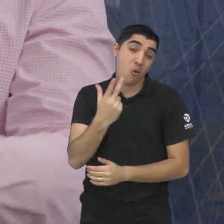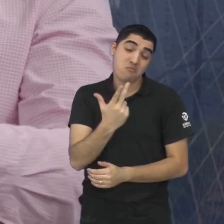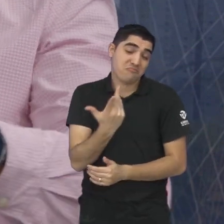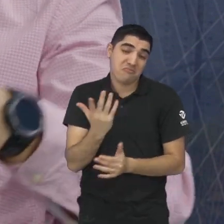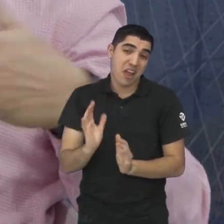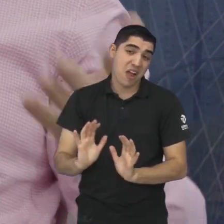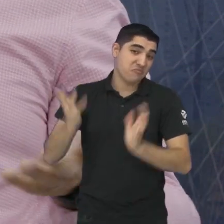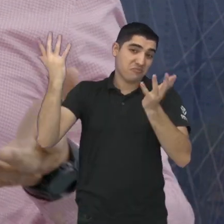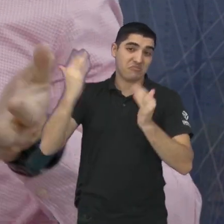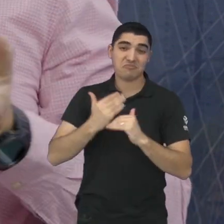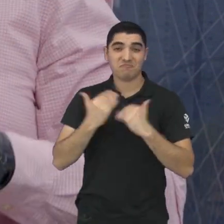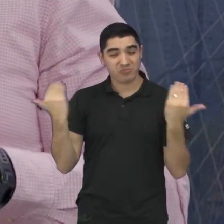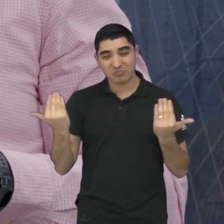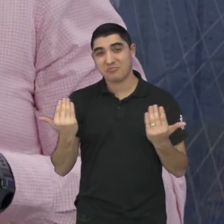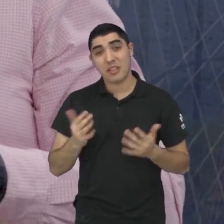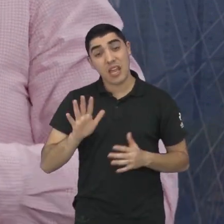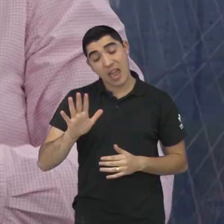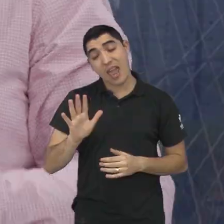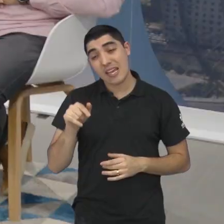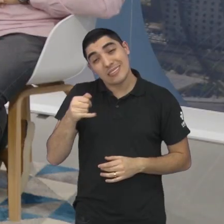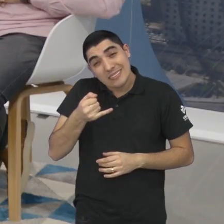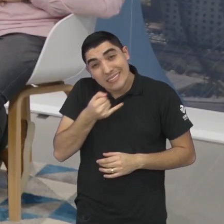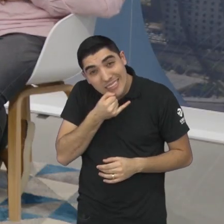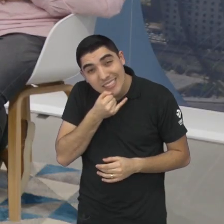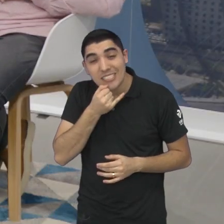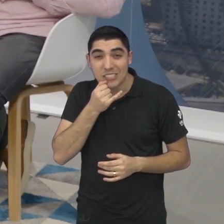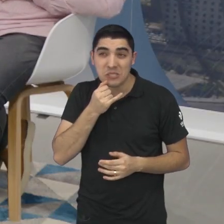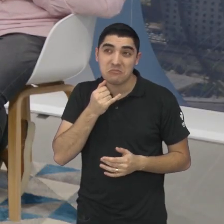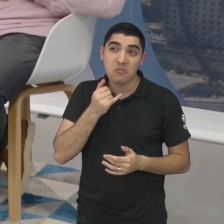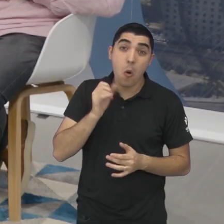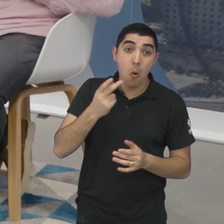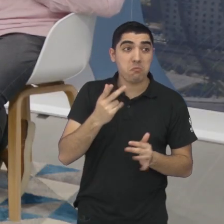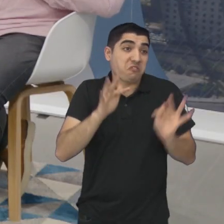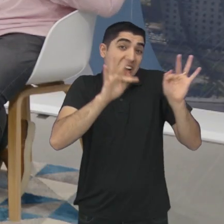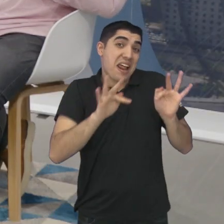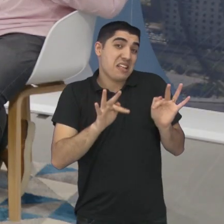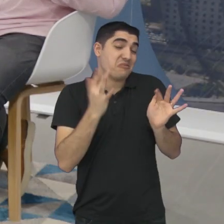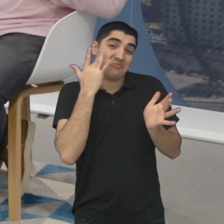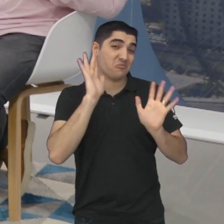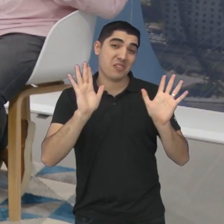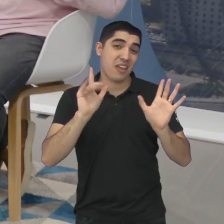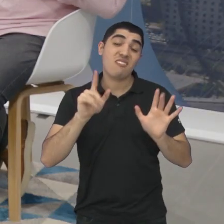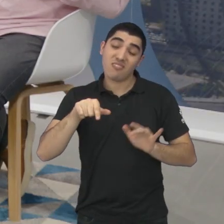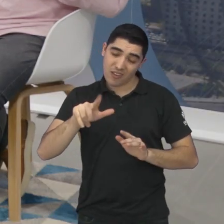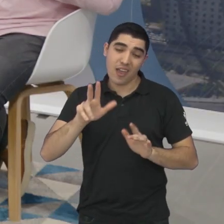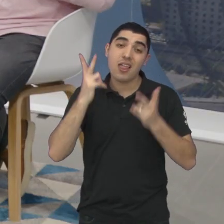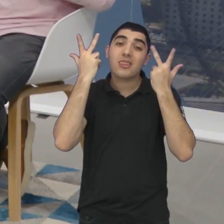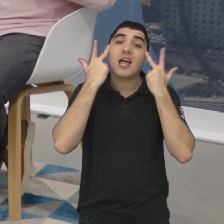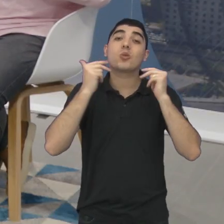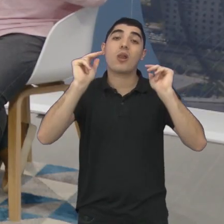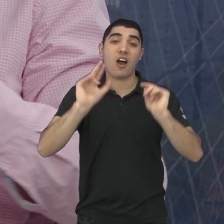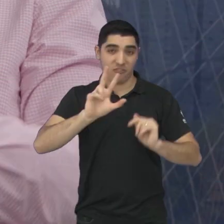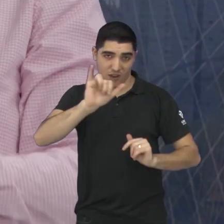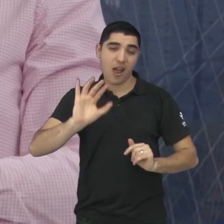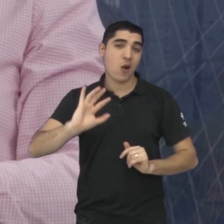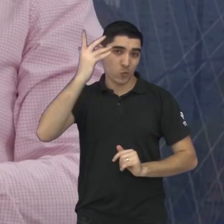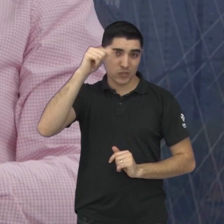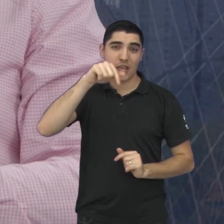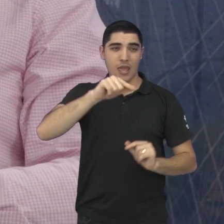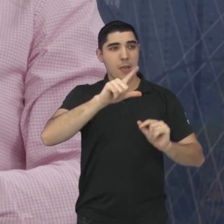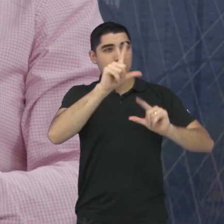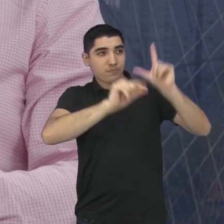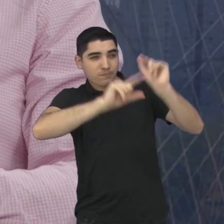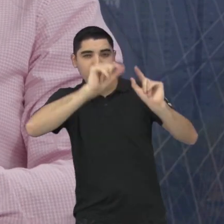né, encerra a história da vida na Terra. Uhum. Assim, é meio catastrófico, mas infelizmente, ou felizmente, sei lá, é a sequência